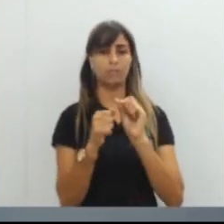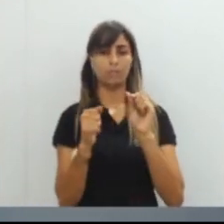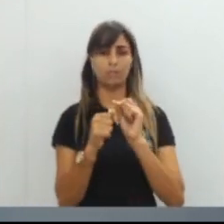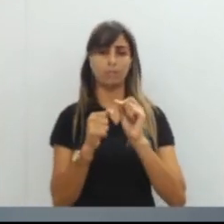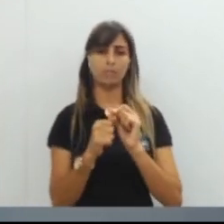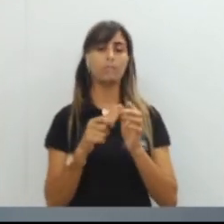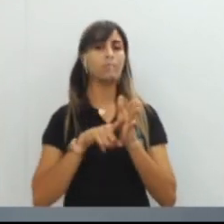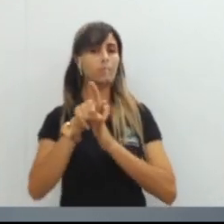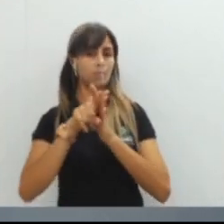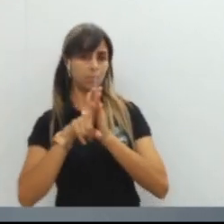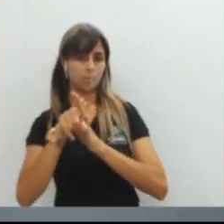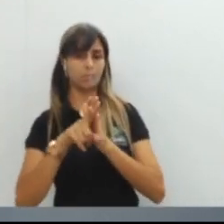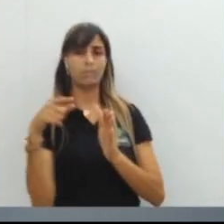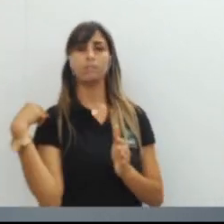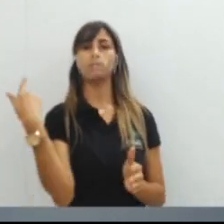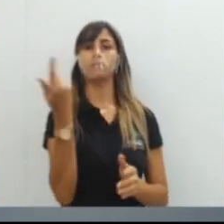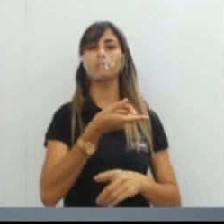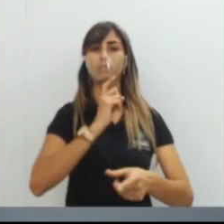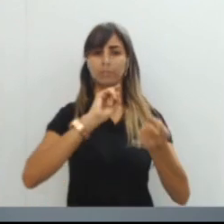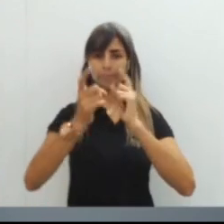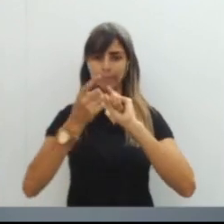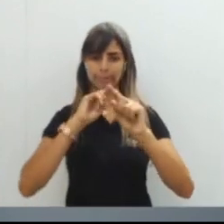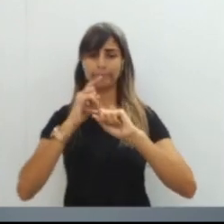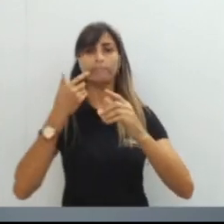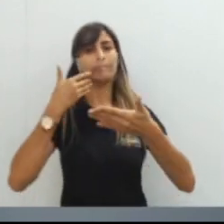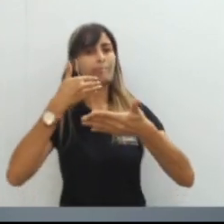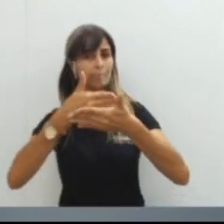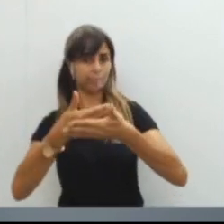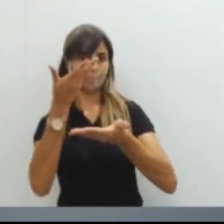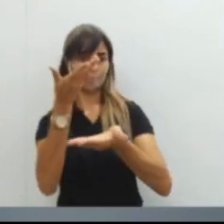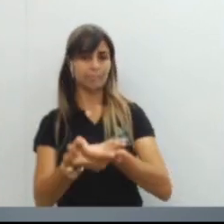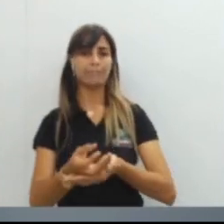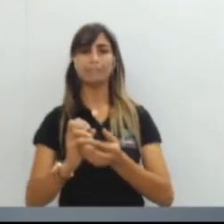vocês pesquisem para a gente discutir na próxima aula, tá